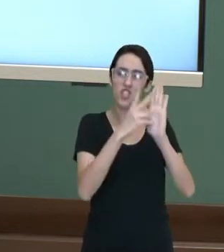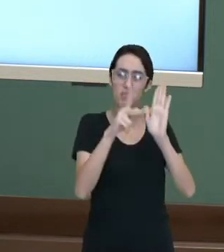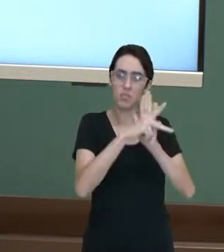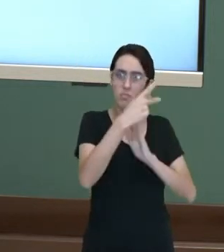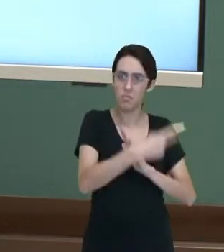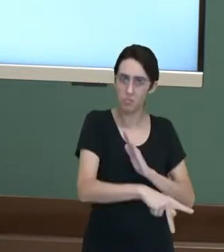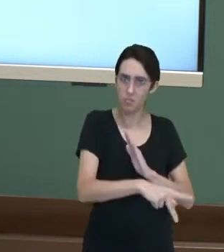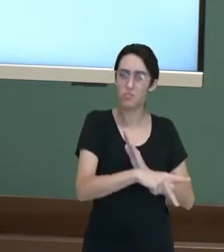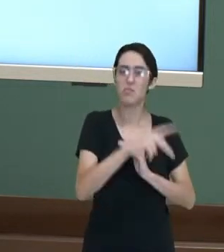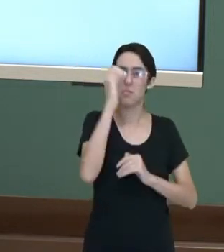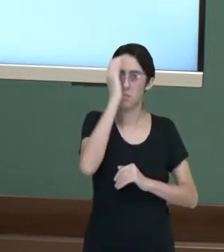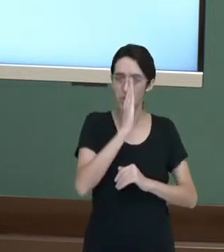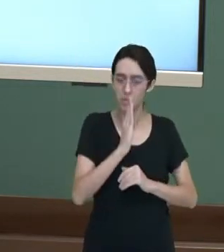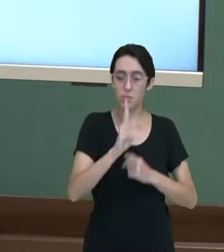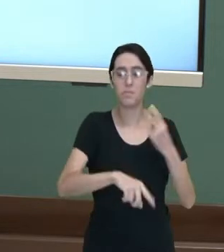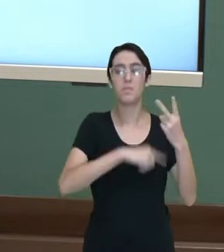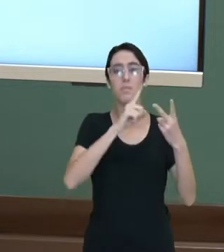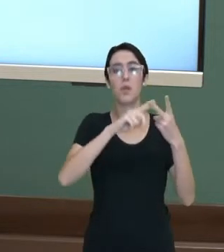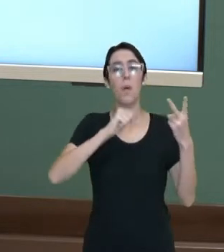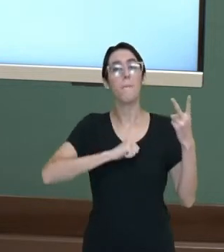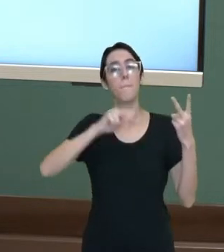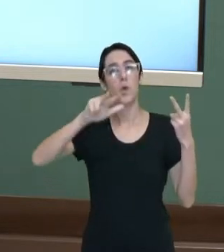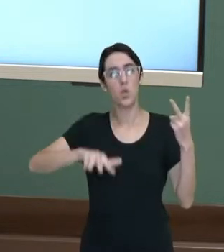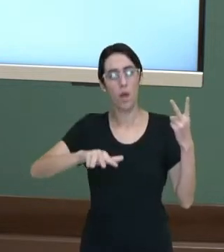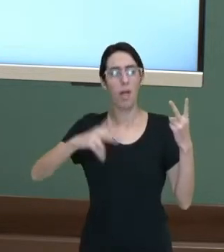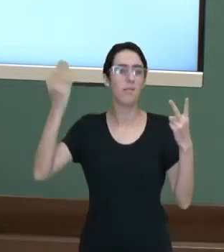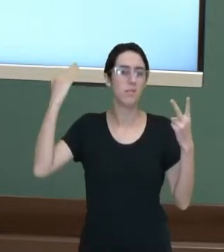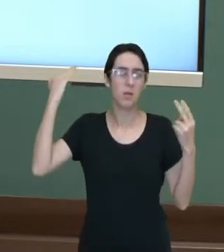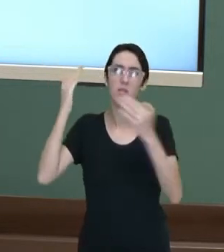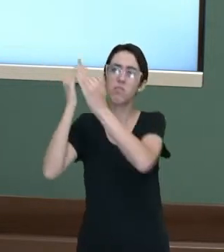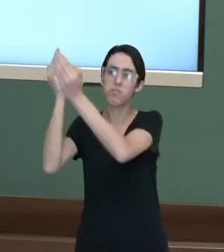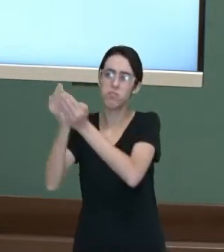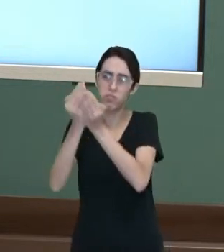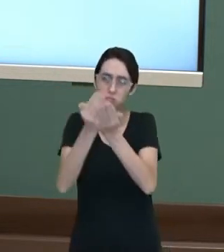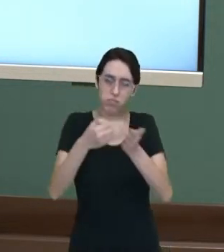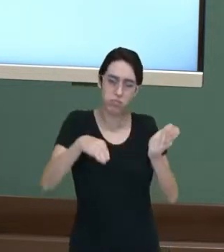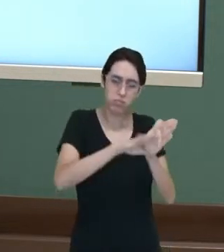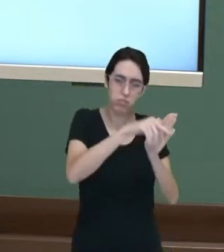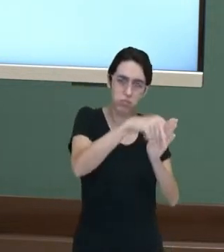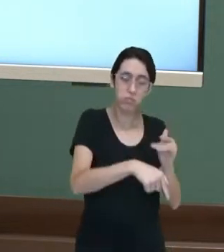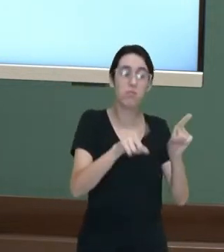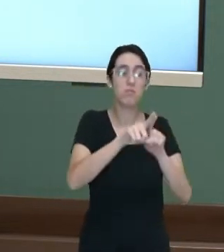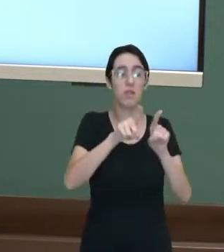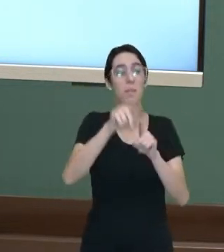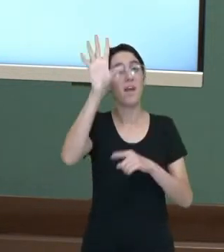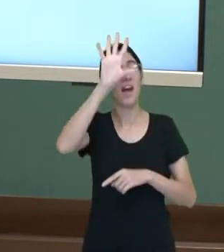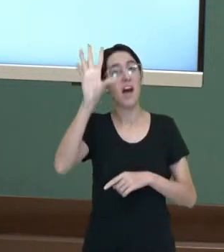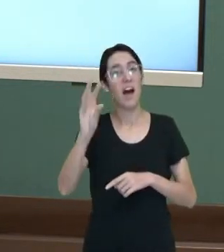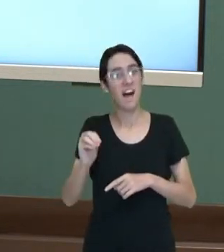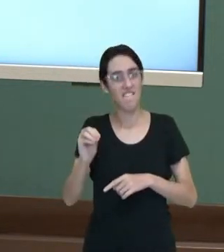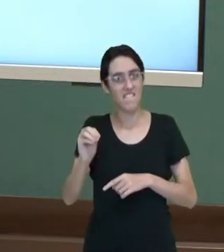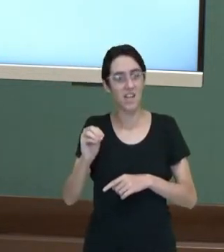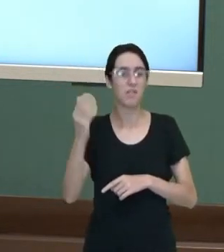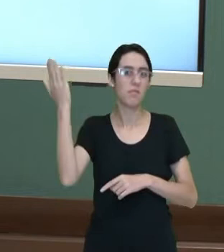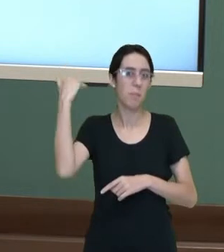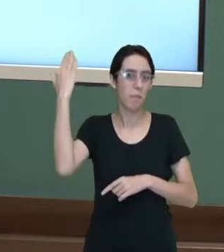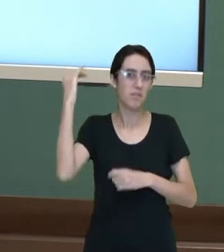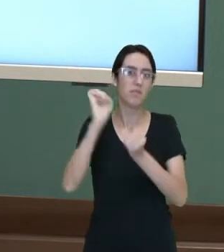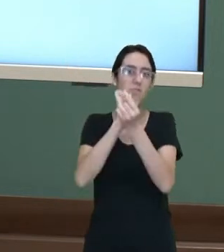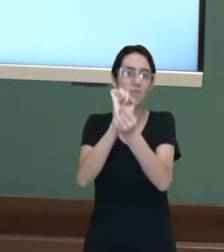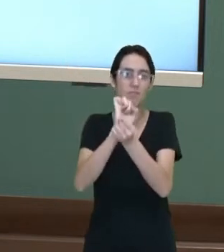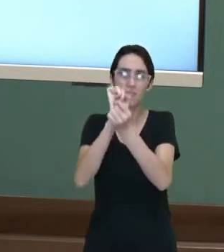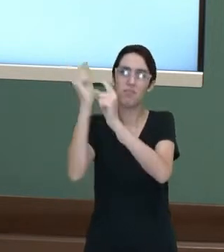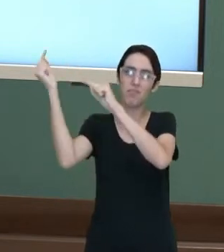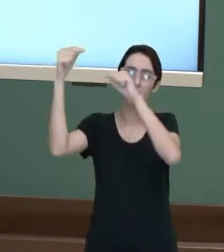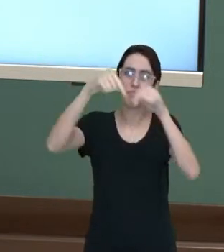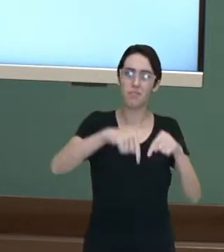os portugueses que vieram para cá nos colonizar e os africanos que foram trazidos e utilizados como uma